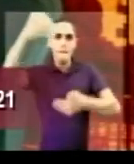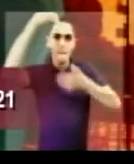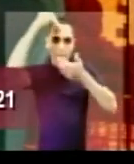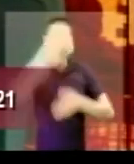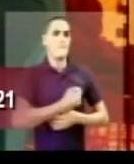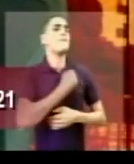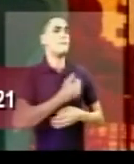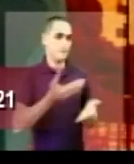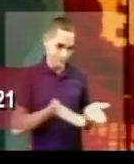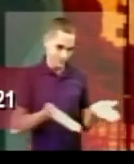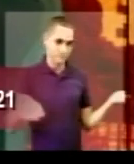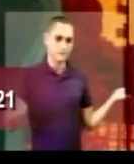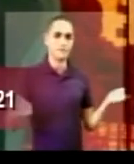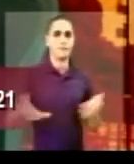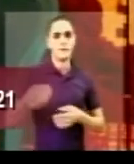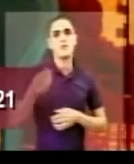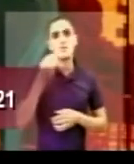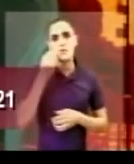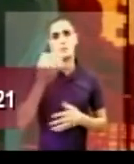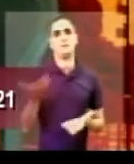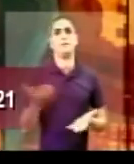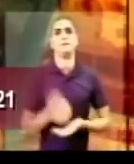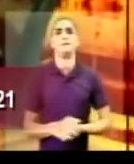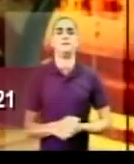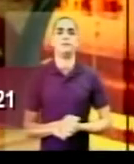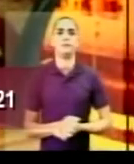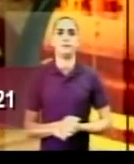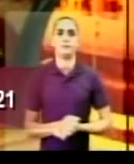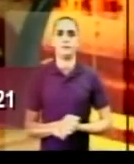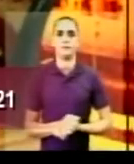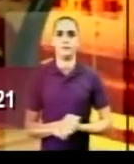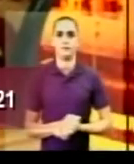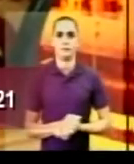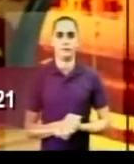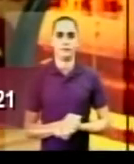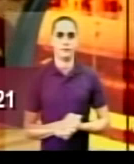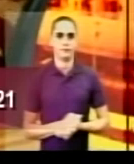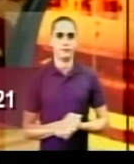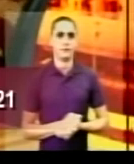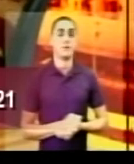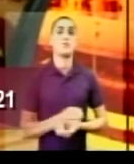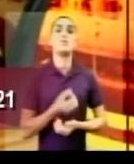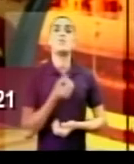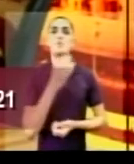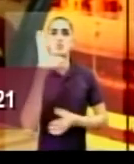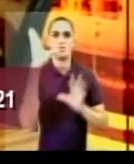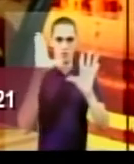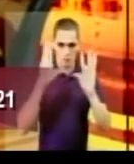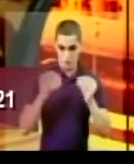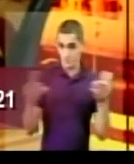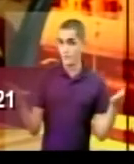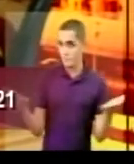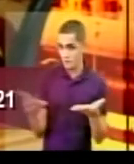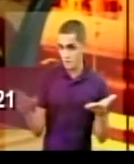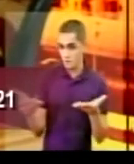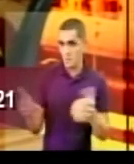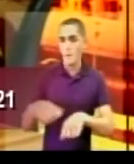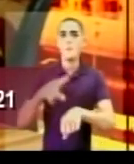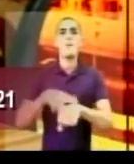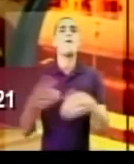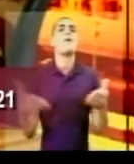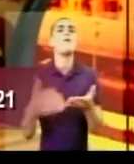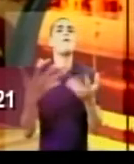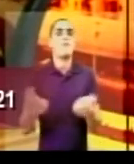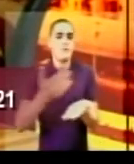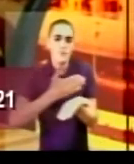obrigado pela presença, pela oportunidade. Boa tarde. Então, nesse momento, vamos